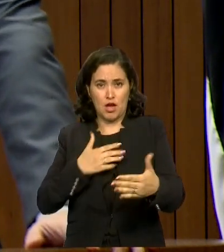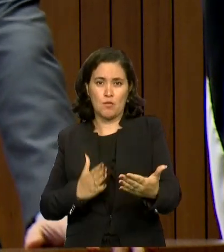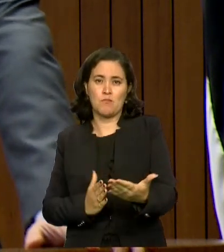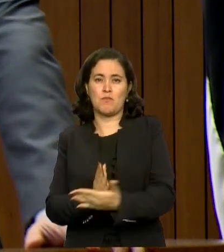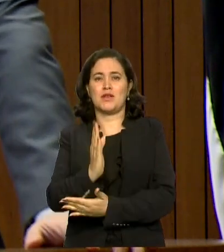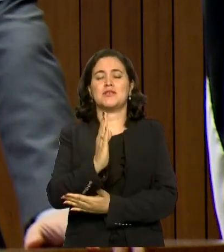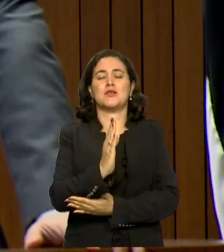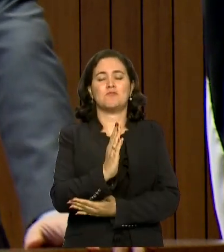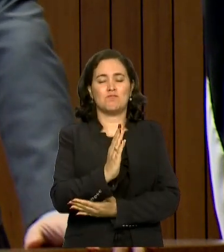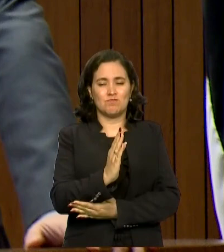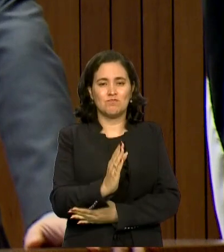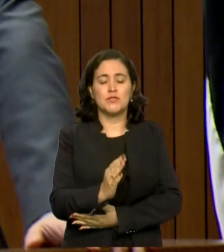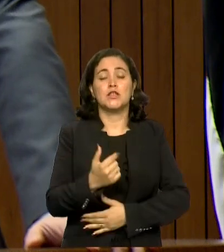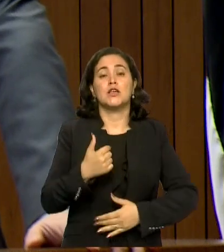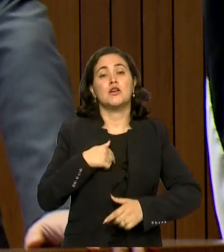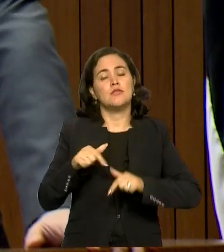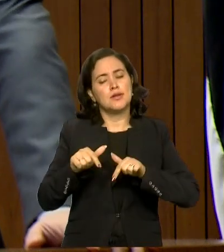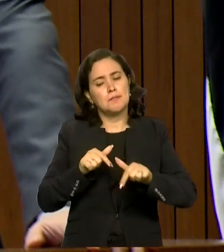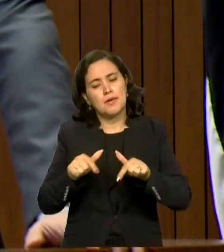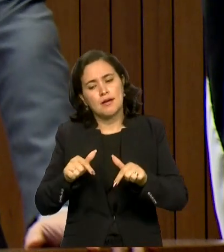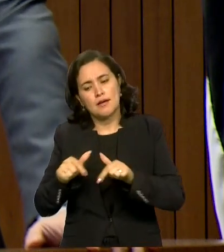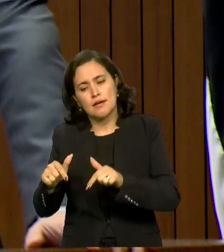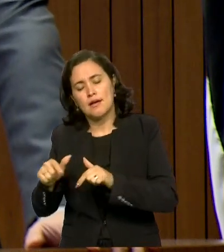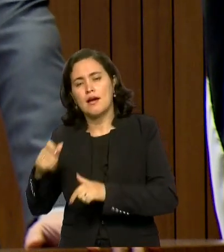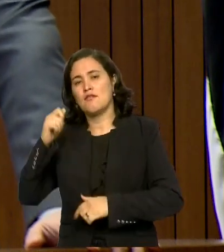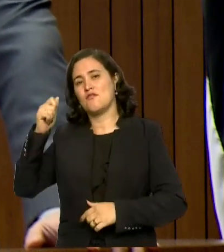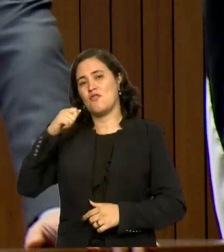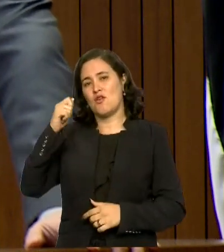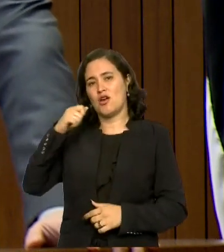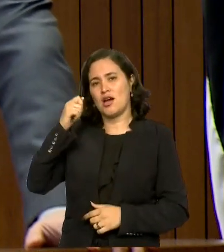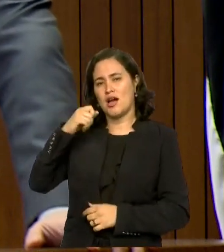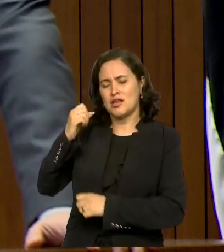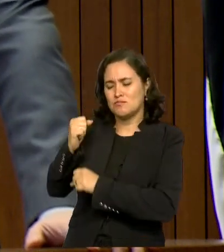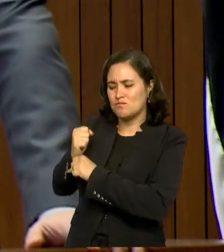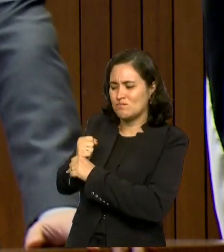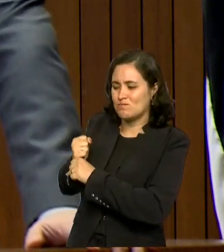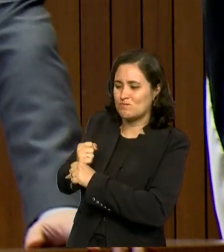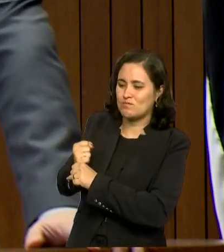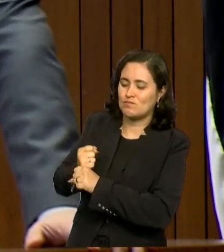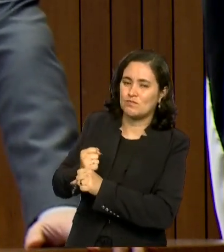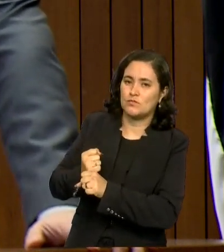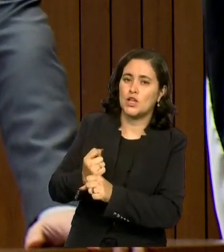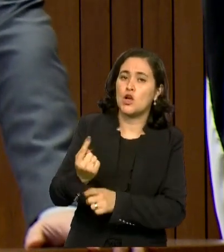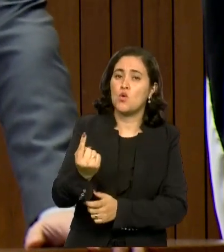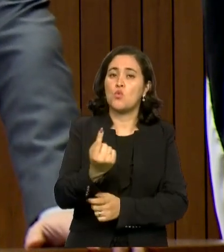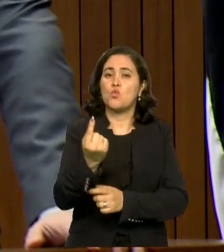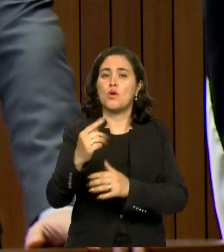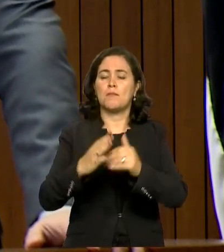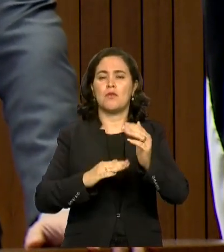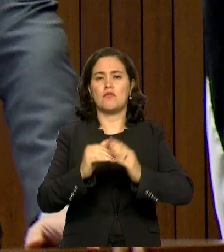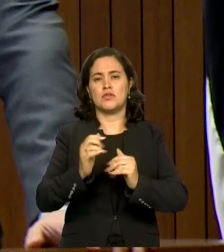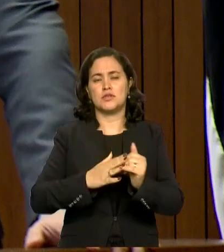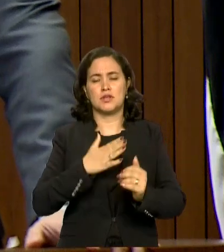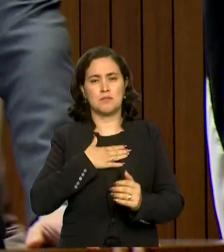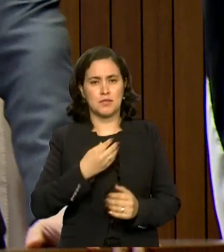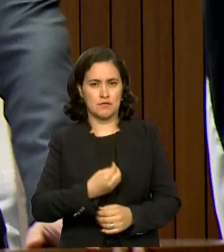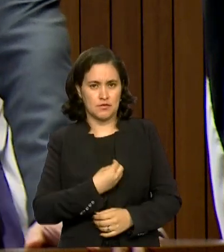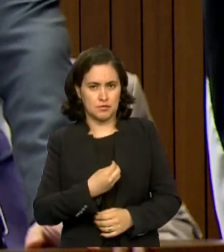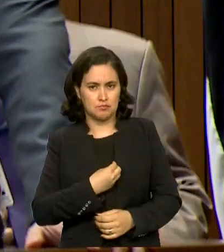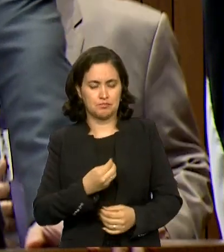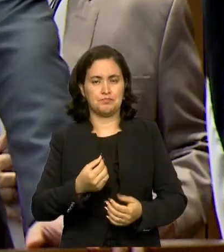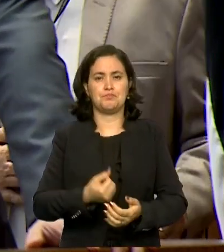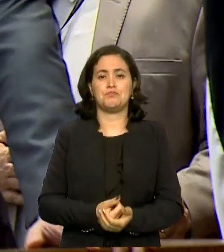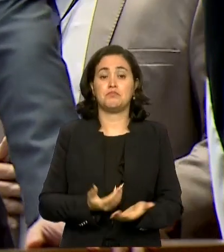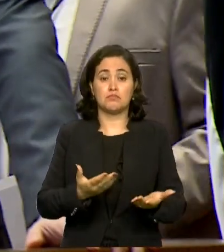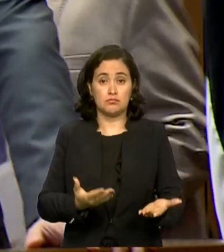que tanto amo, que tanto abracei na minha vida, por longos e longos anos, a única profissão que tive na vida. E foi com essa